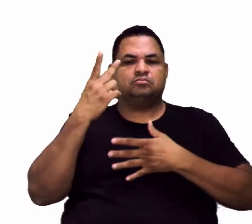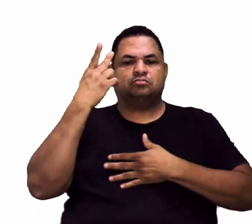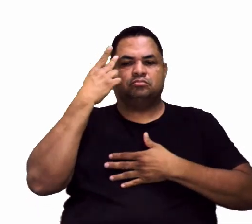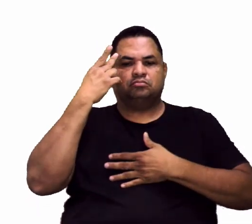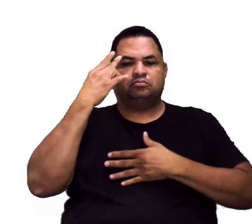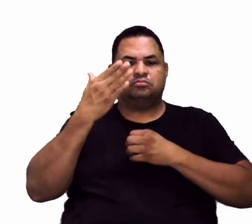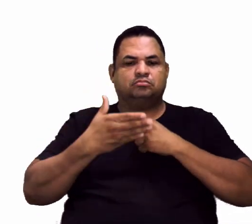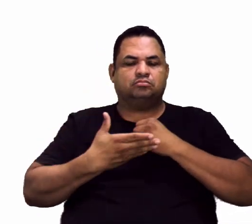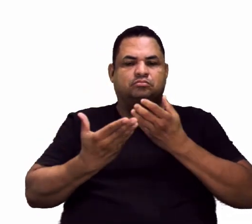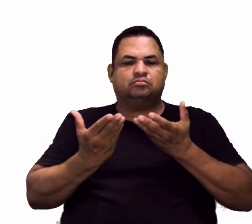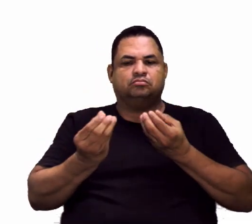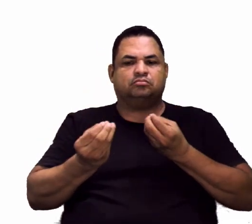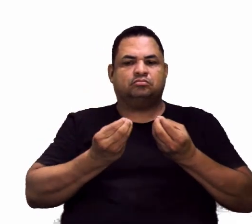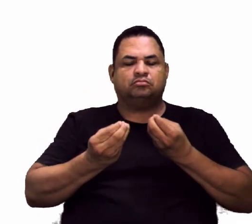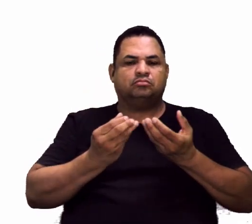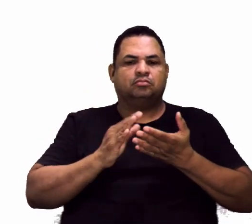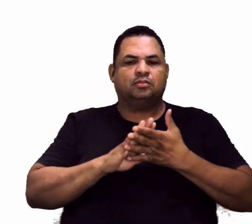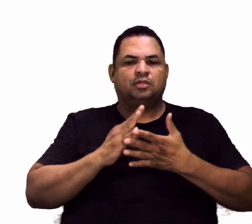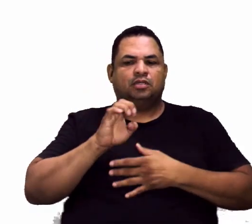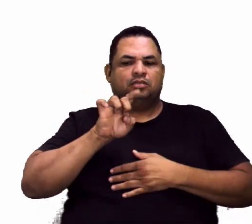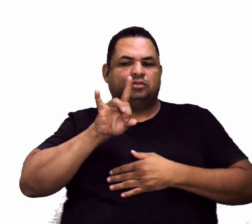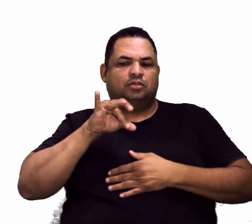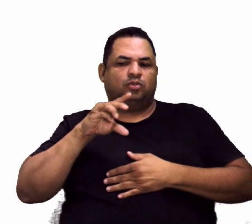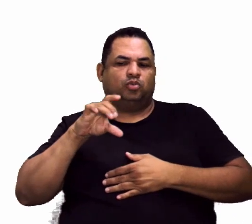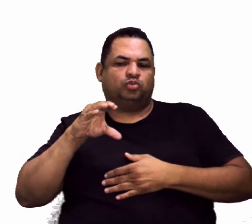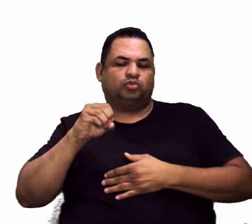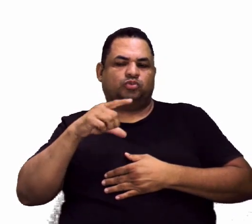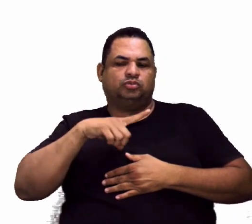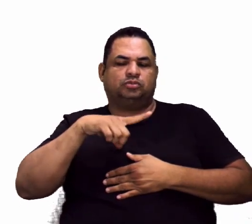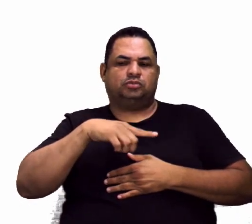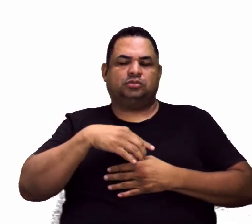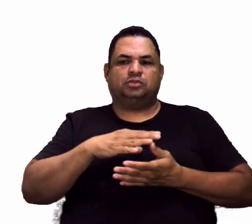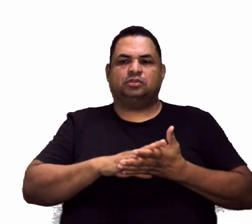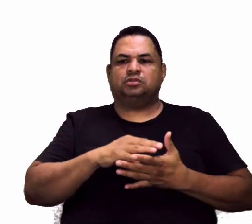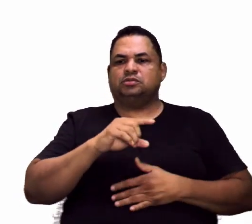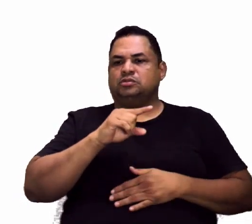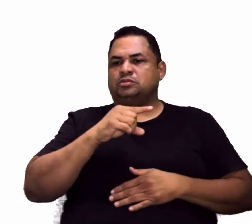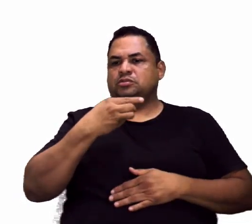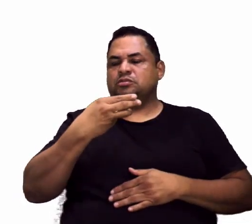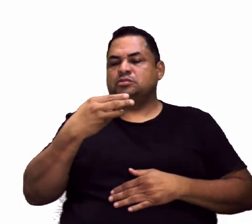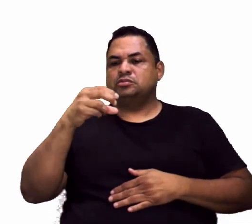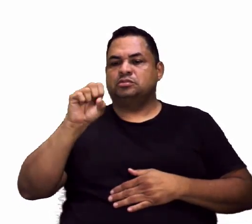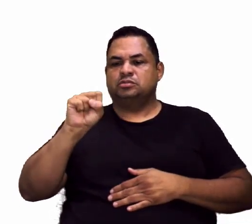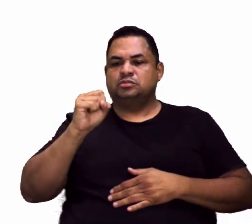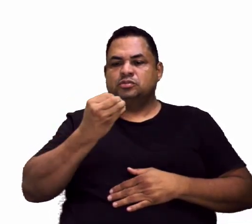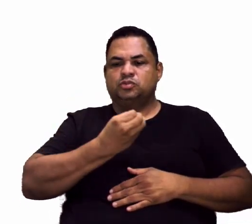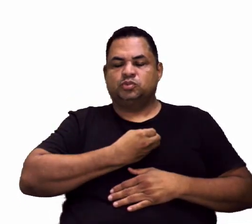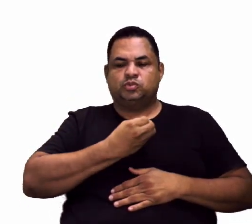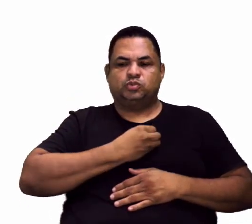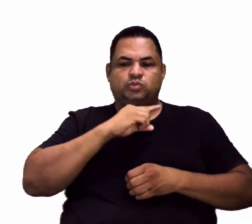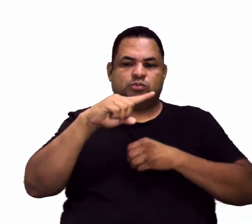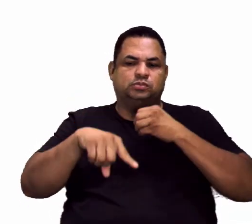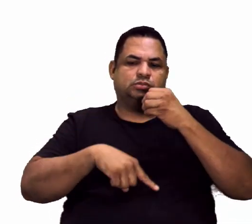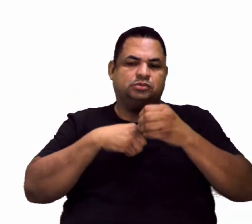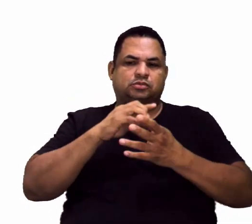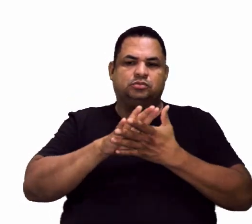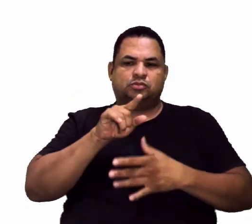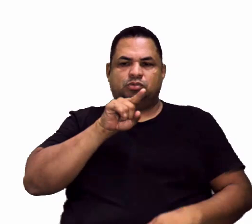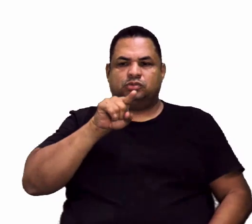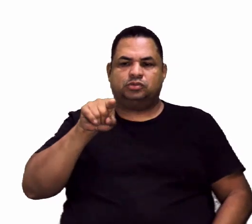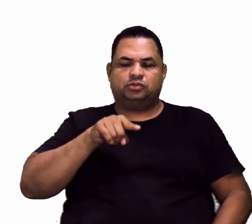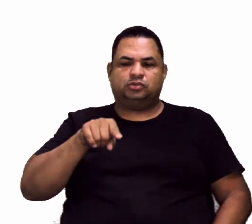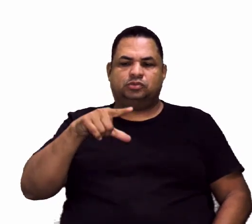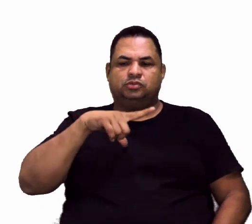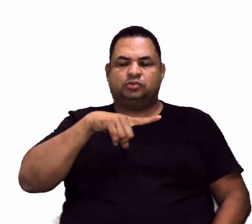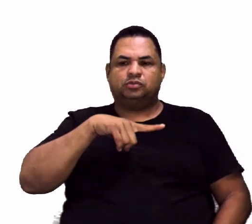normal, fundamental, como estrôncio, se ele tem 32, 38 o número atômico, é porque